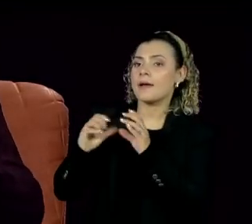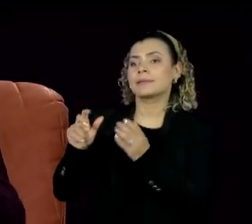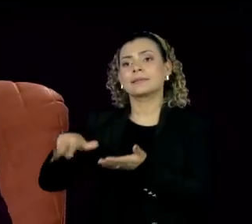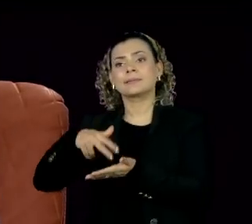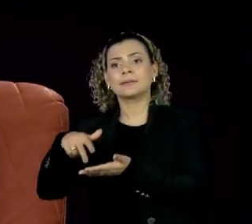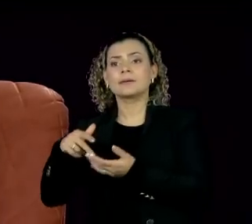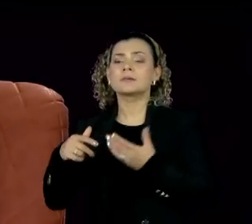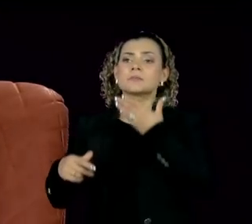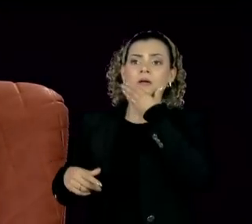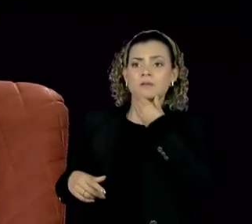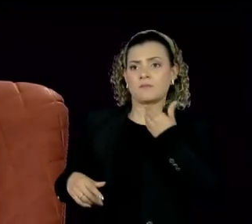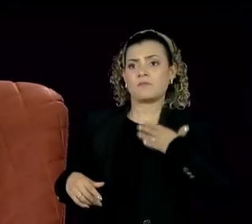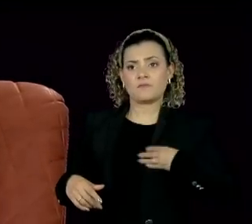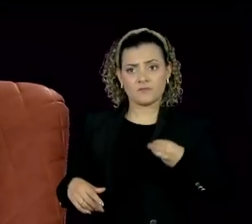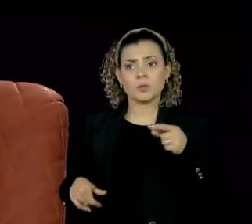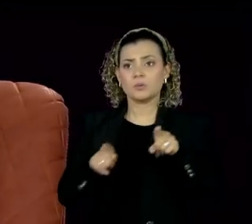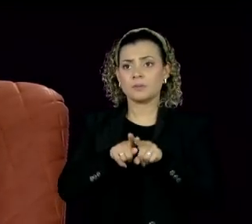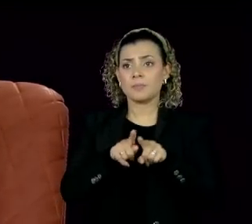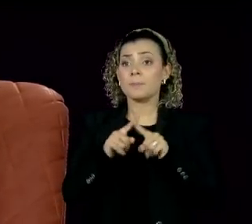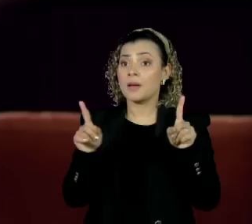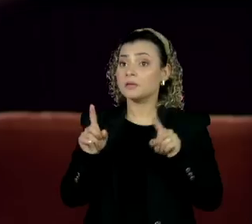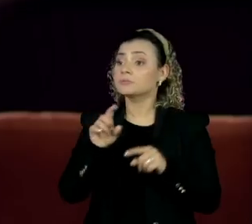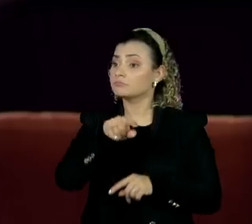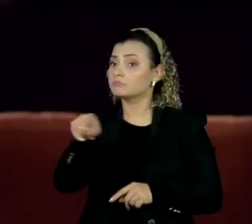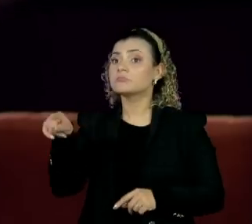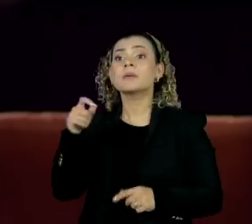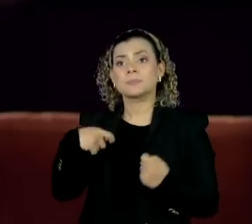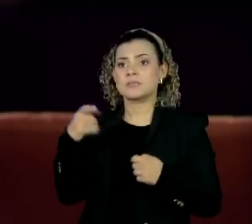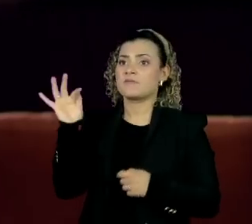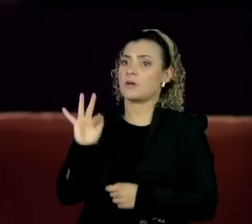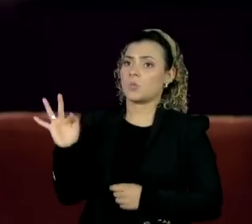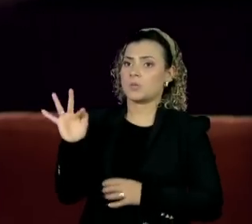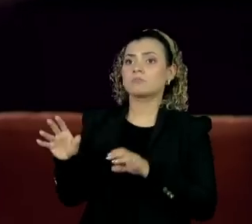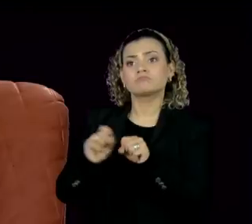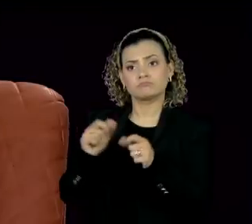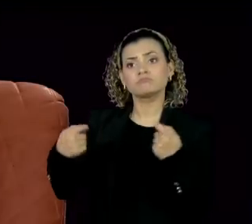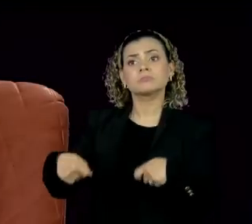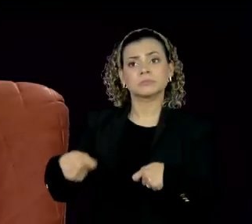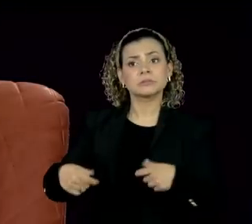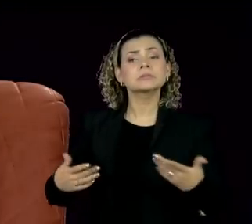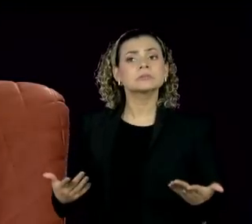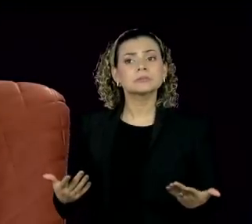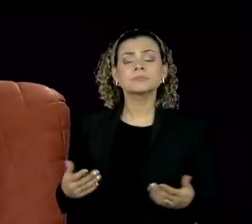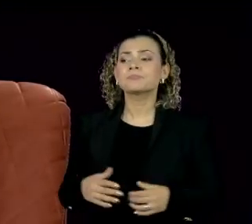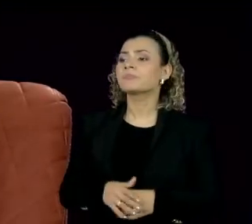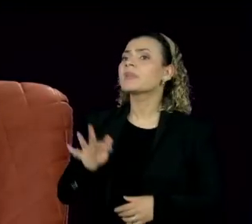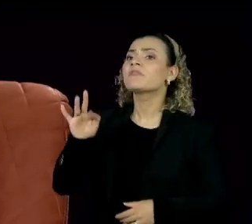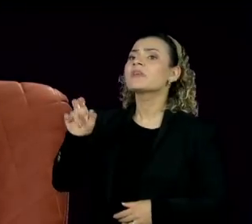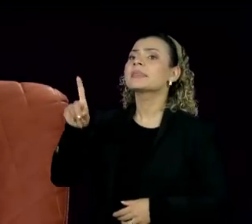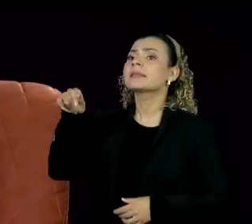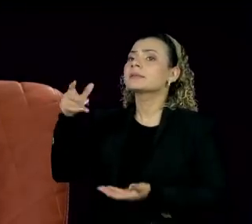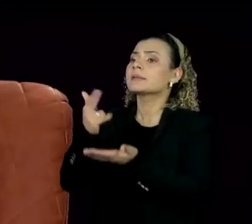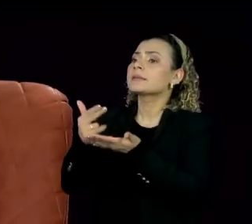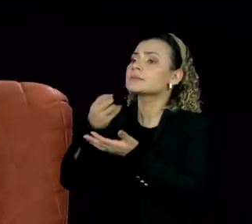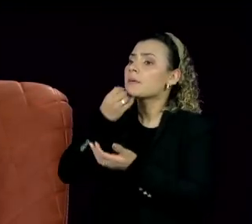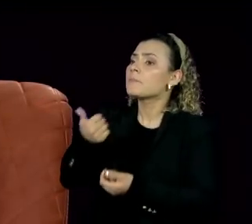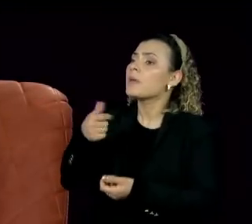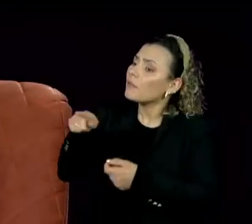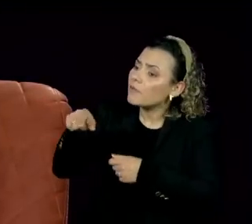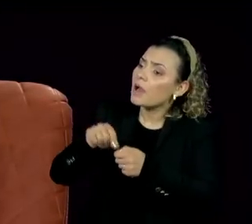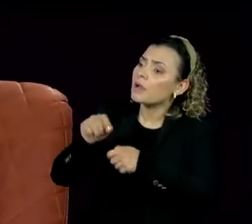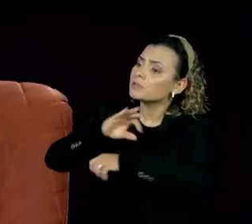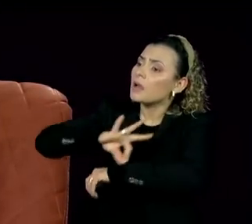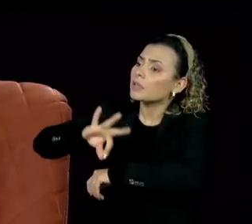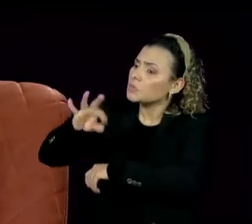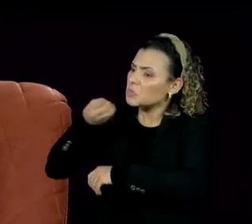também, mas, né, todo mundo tem que fazer uma faculdade. Aí ele falou, Fernanda, você desenha bem, por que você não faz